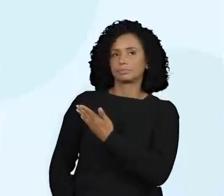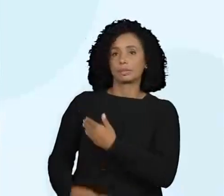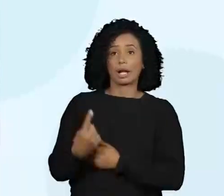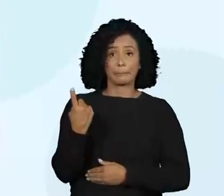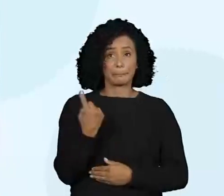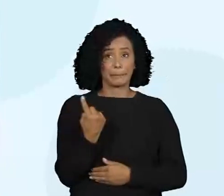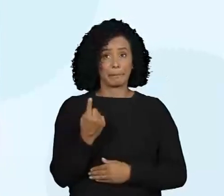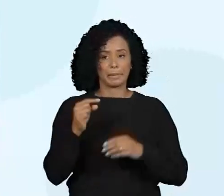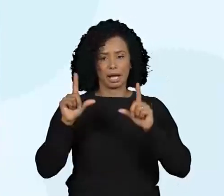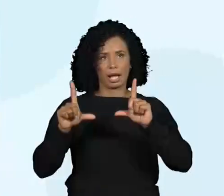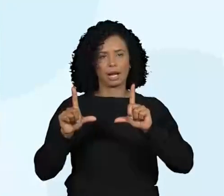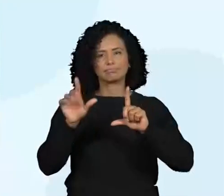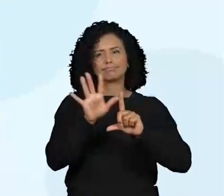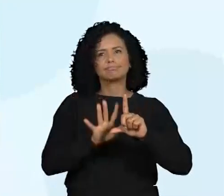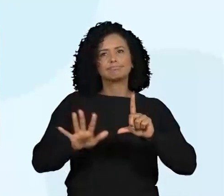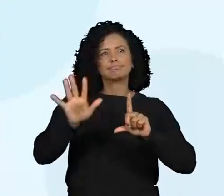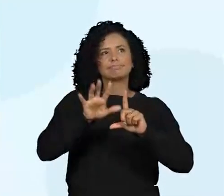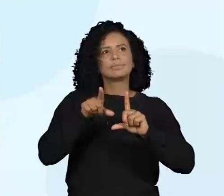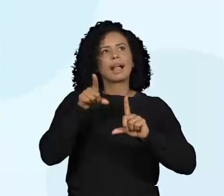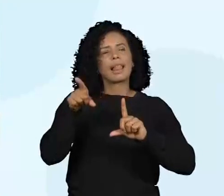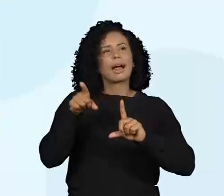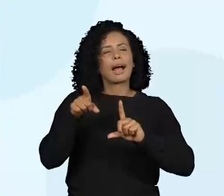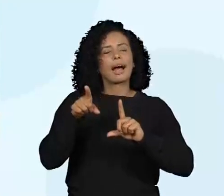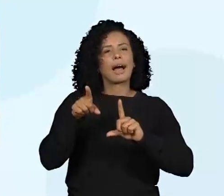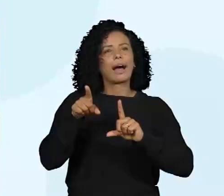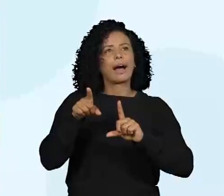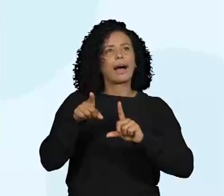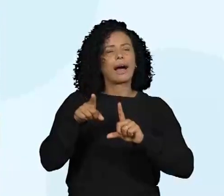é uma imagem lá de Nova York